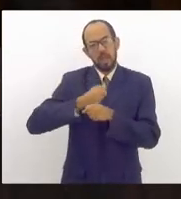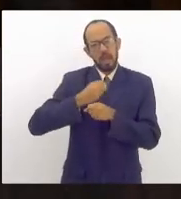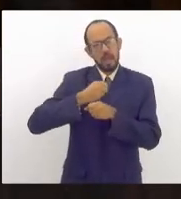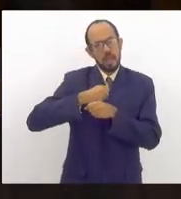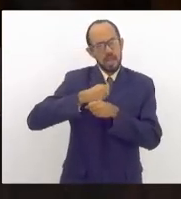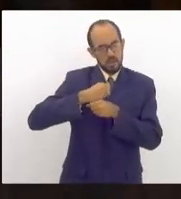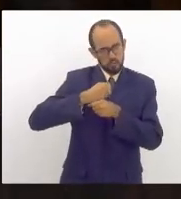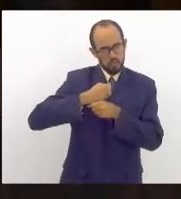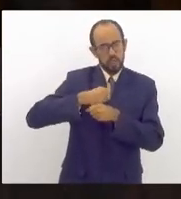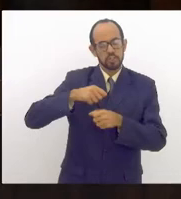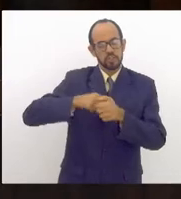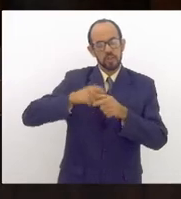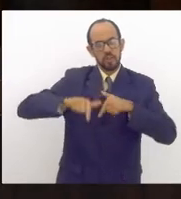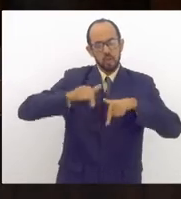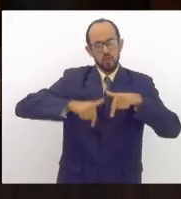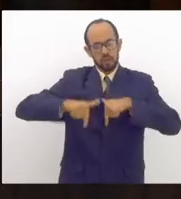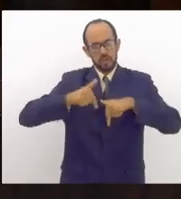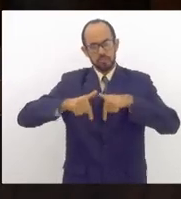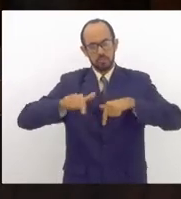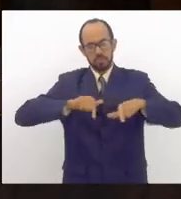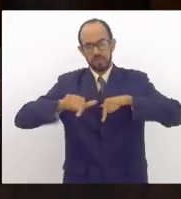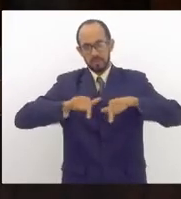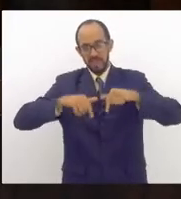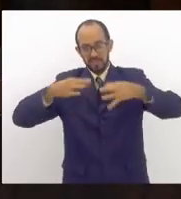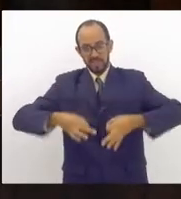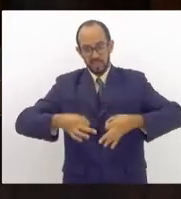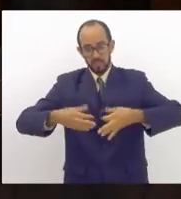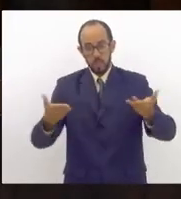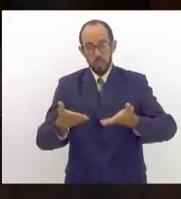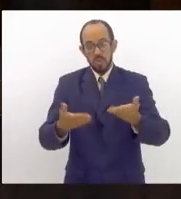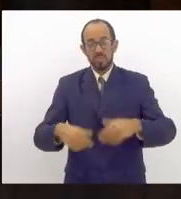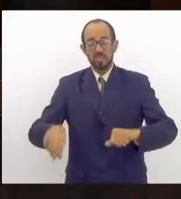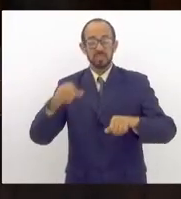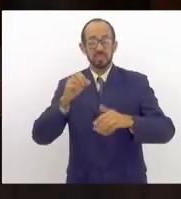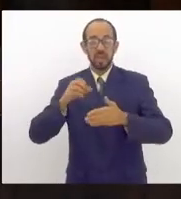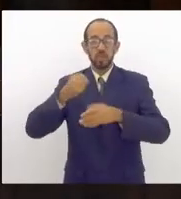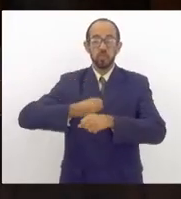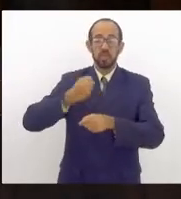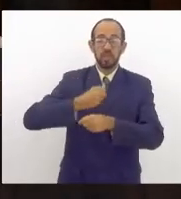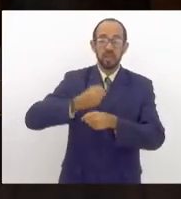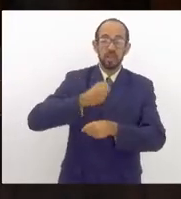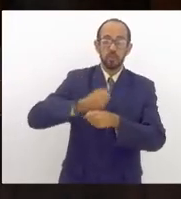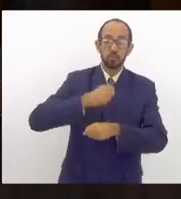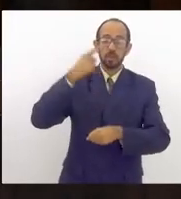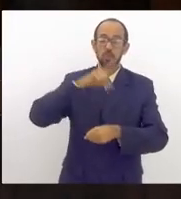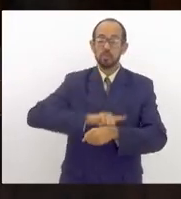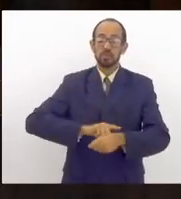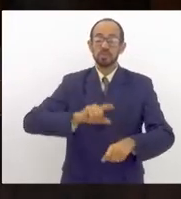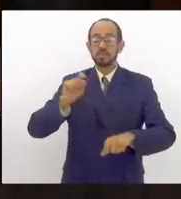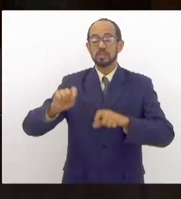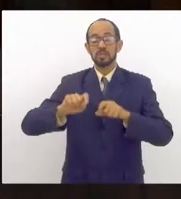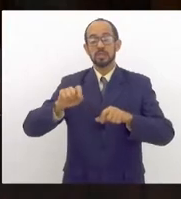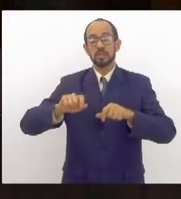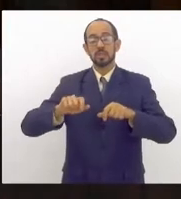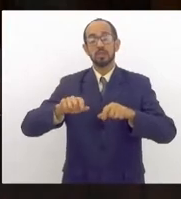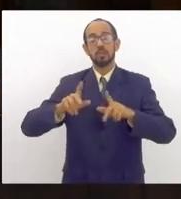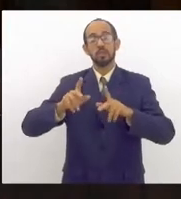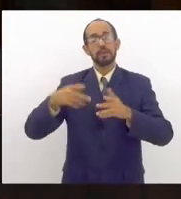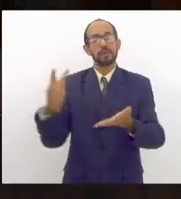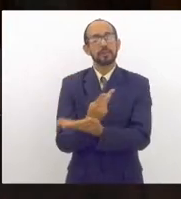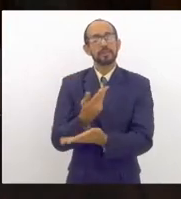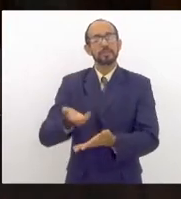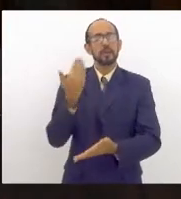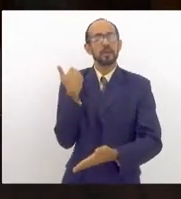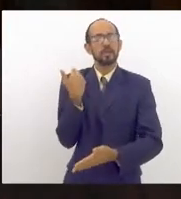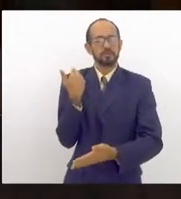trabalho decente hoje a gente tá tem que lutar para ter no mínimo CLT que a gente tinha antes porque se você quando você retira os direitos trabalhistas como